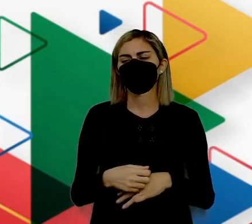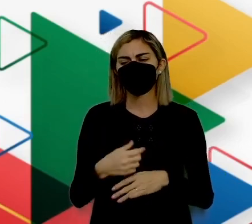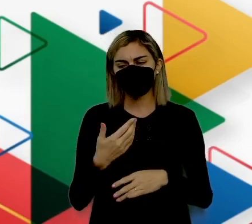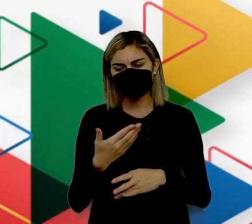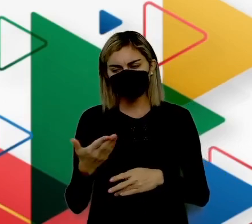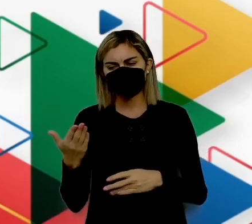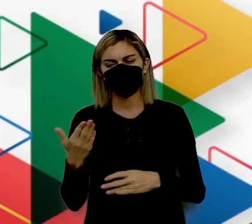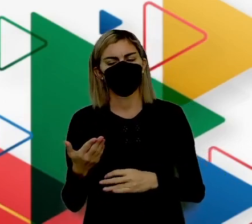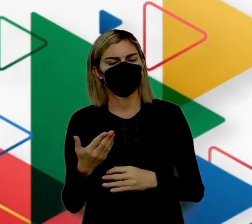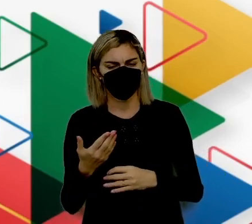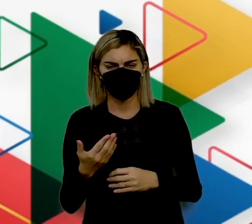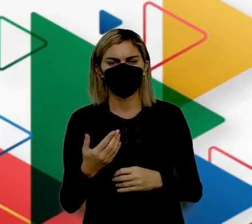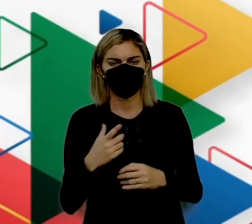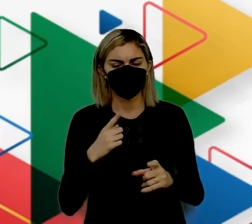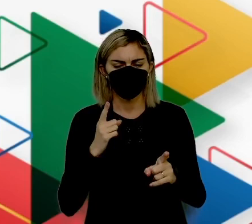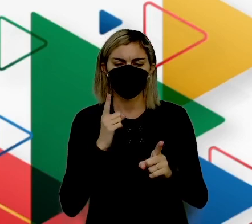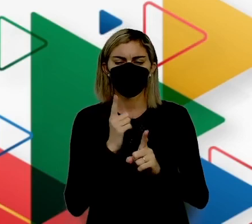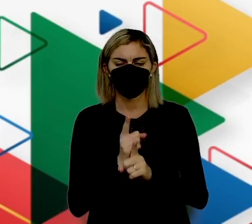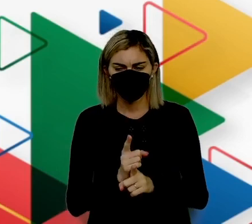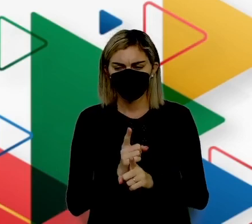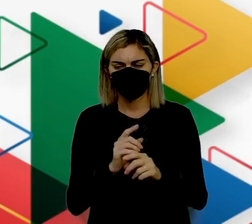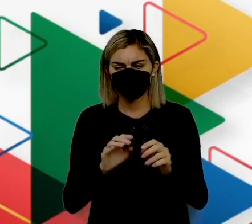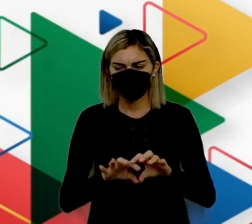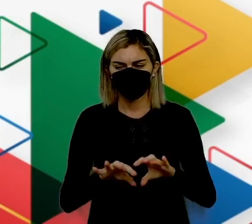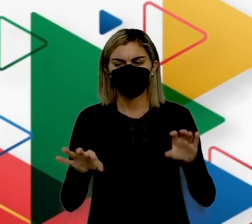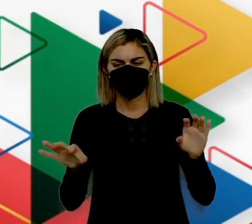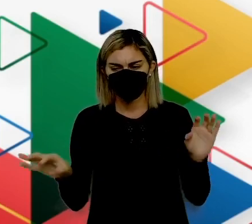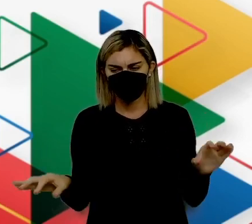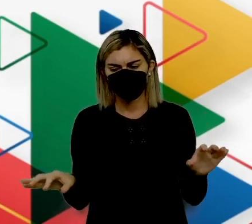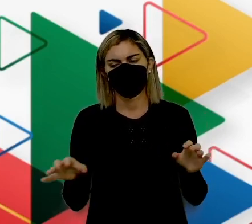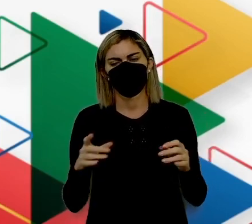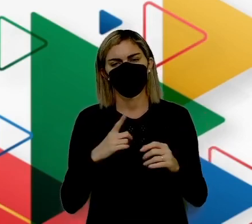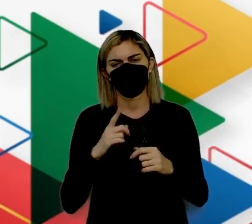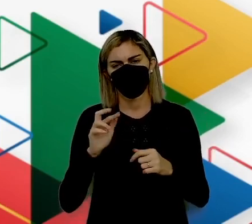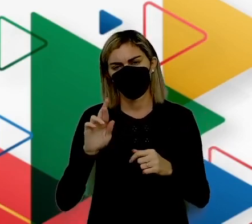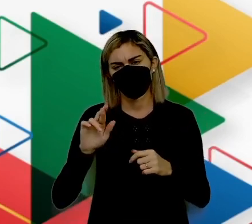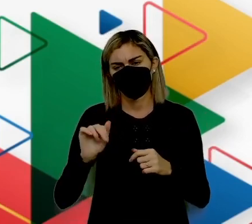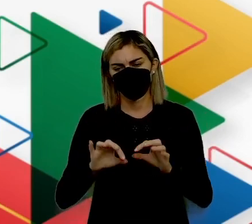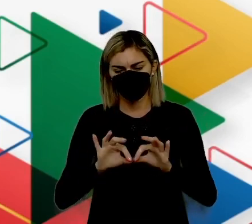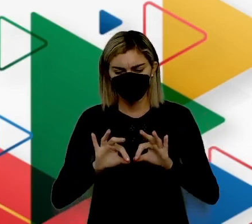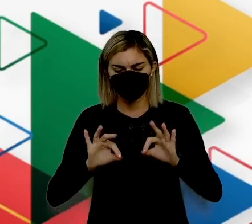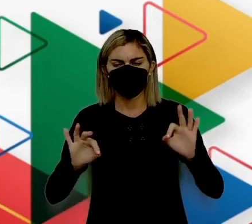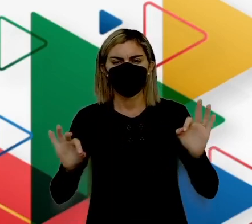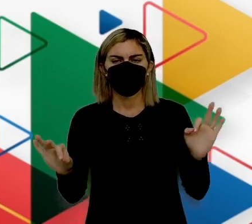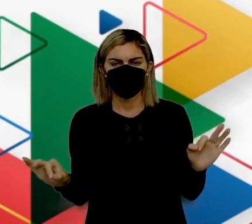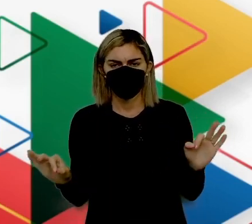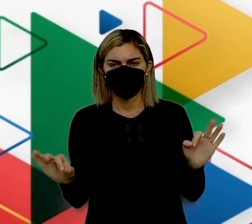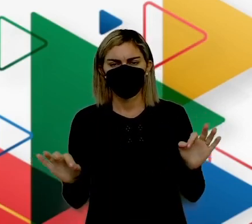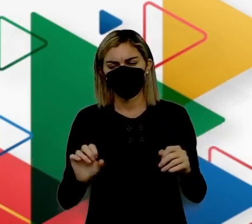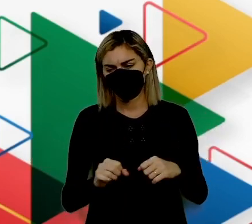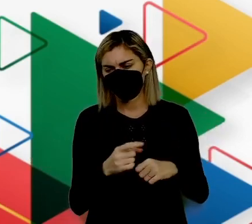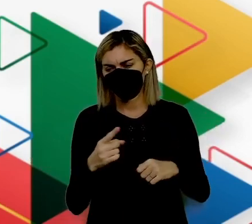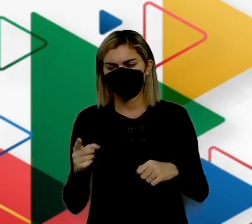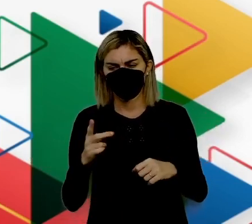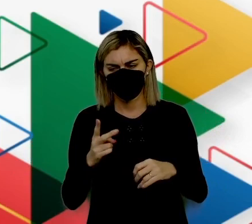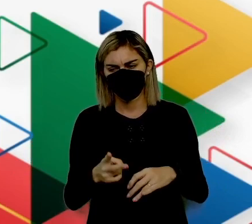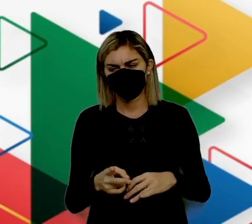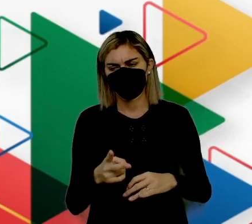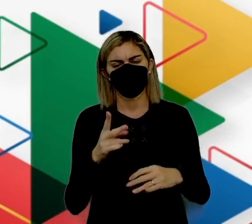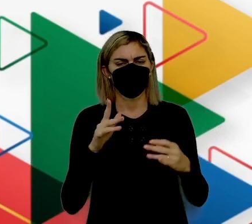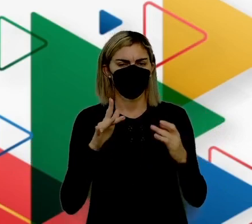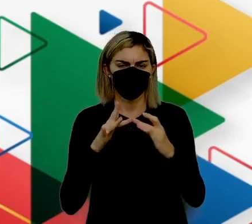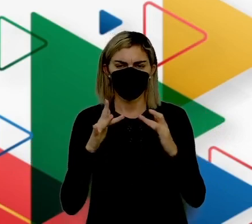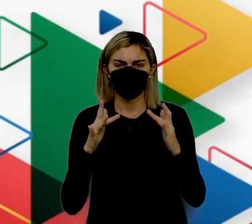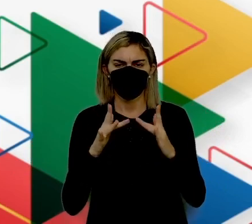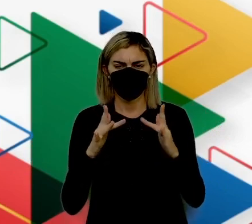As esferas encontram-se afastadas por uma grande distância e são, em seguida,